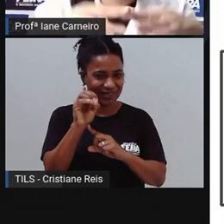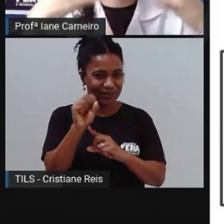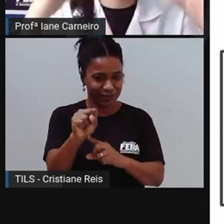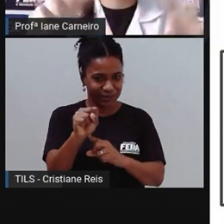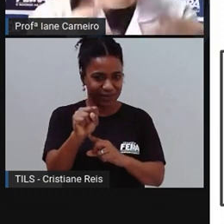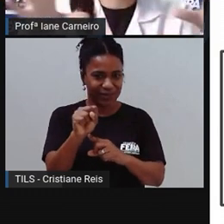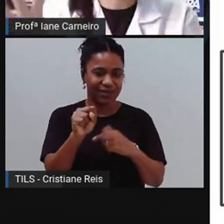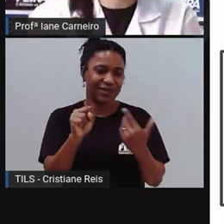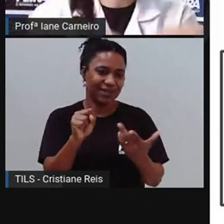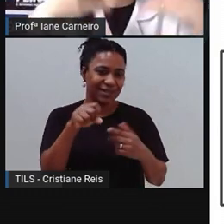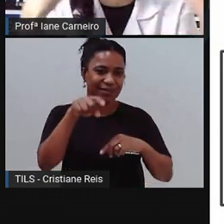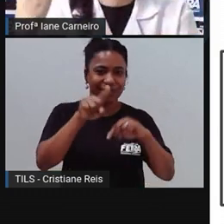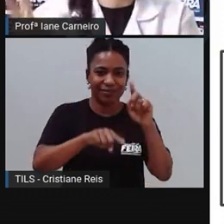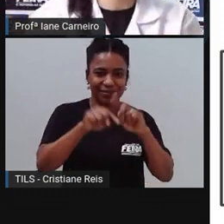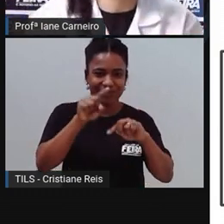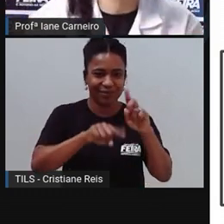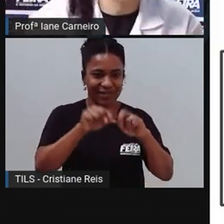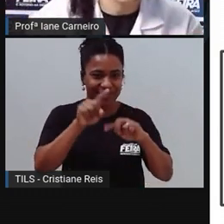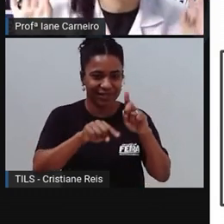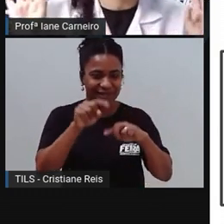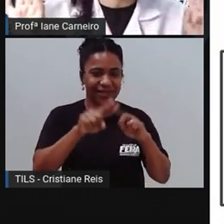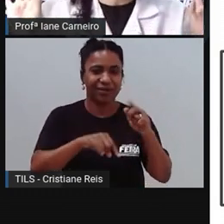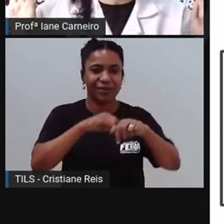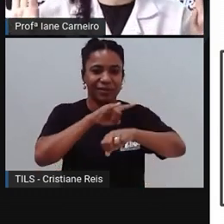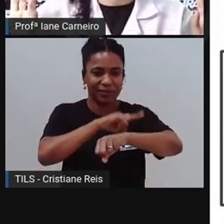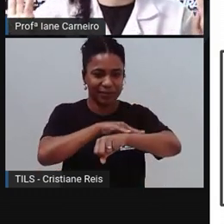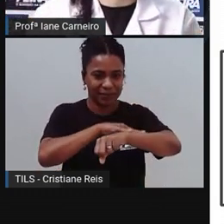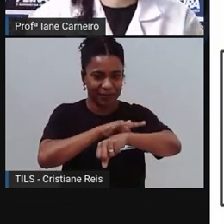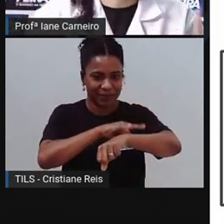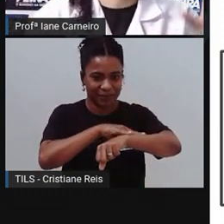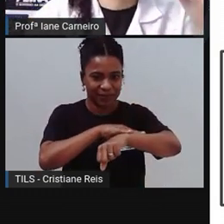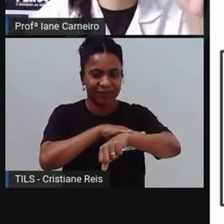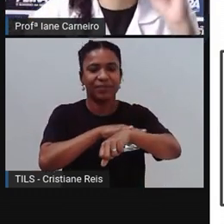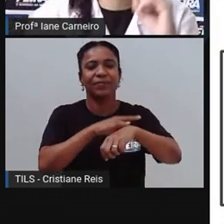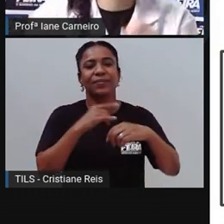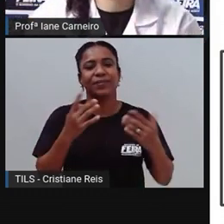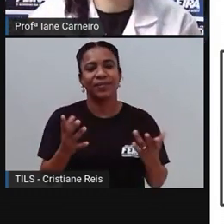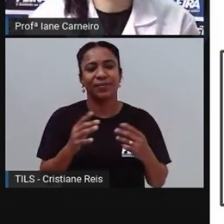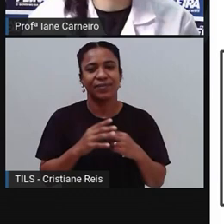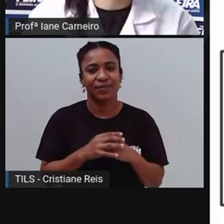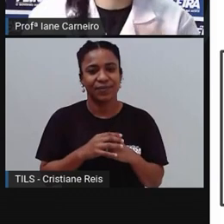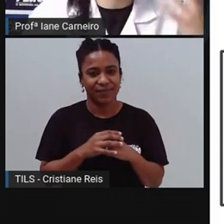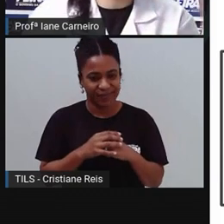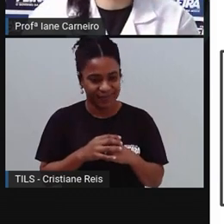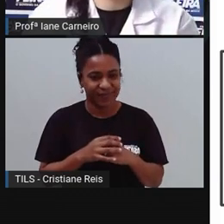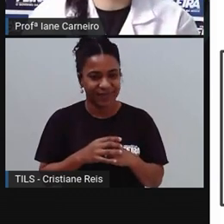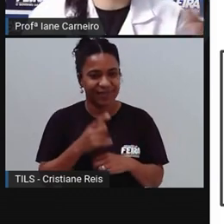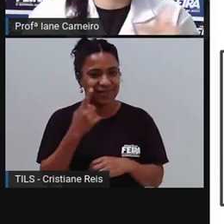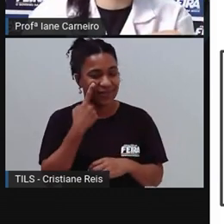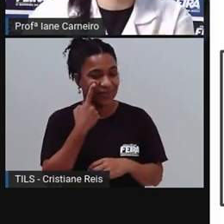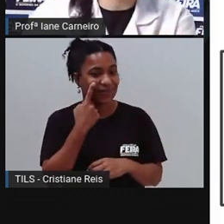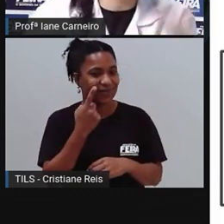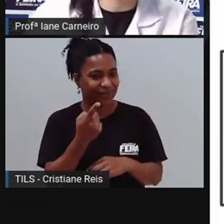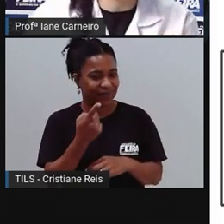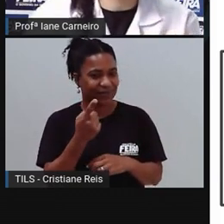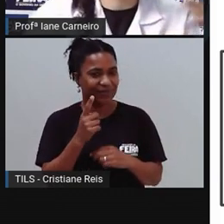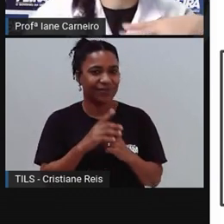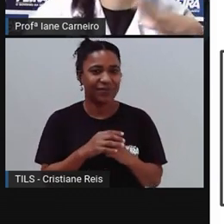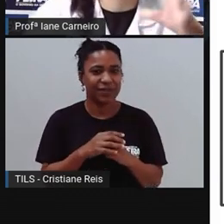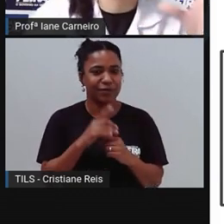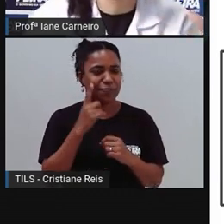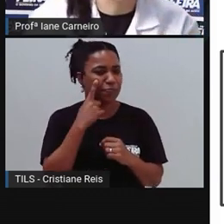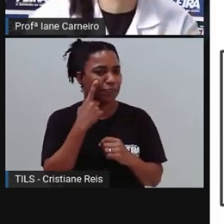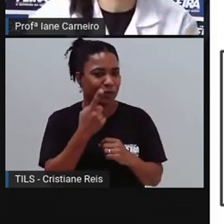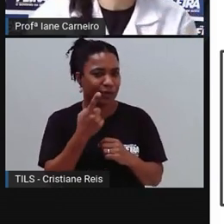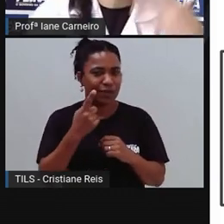Ou produto, materiais de banheiro, né? Por exemplo. Então, aqui geralmente quando a gente passeia por